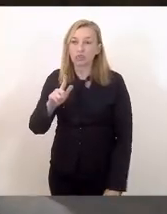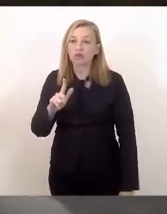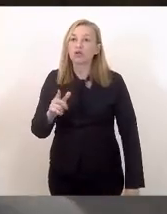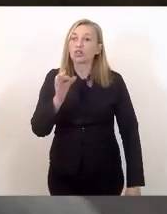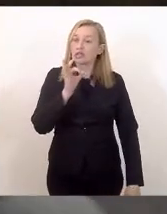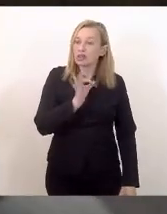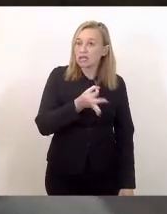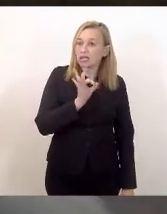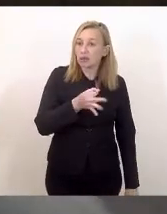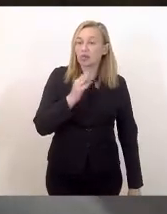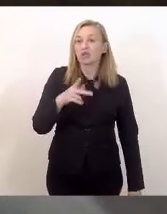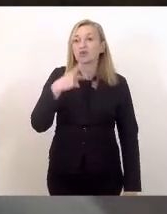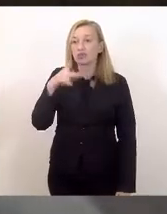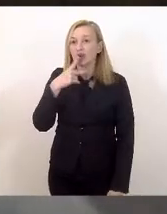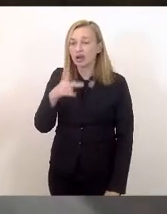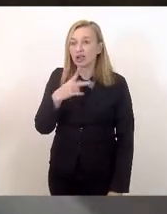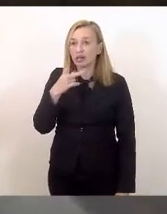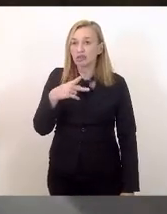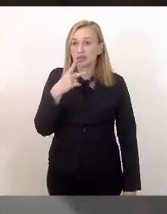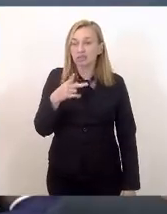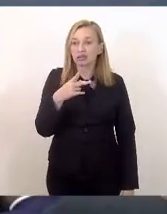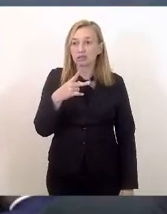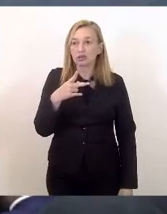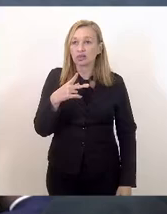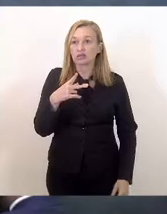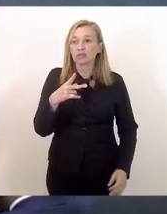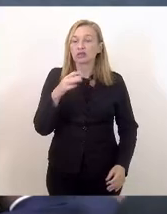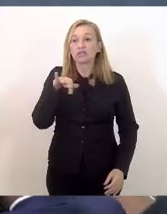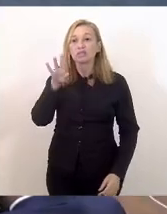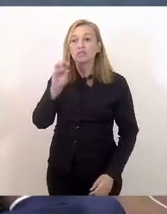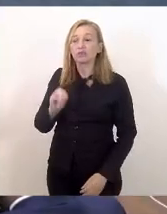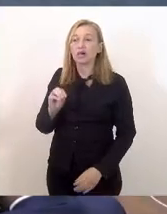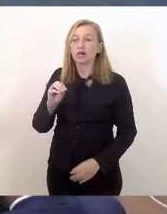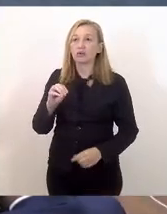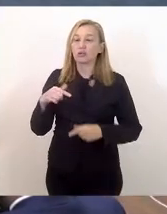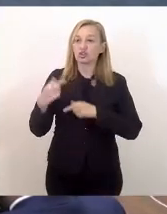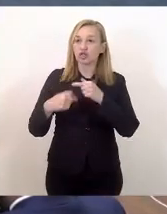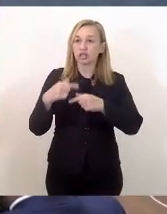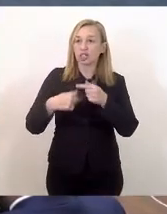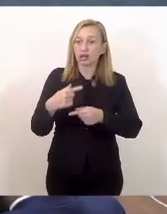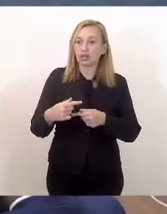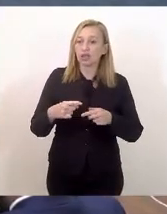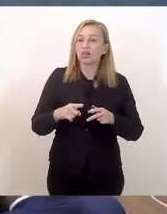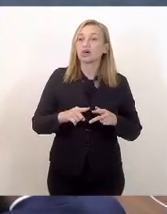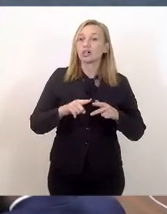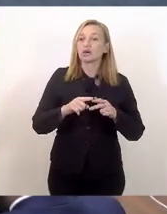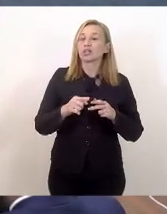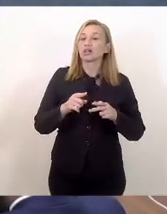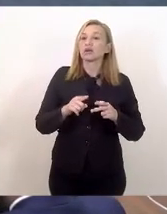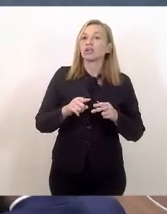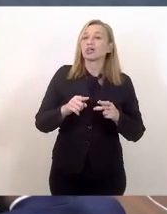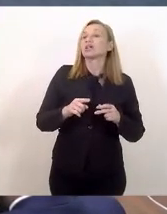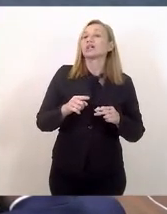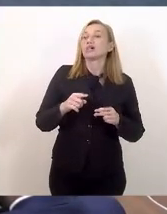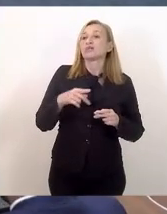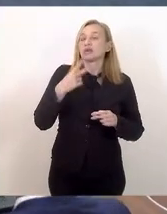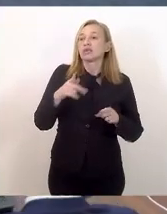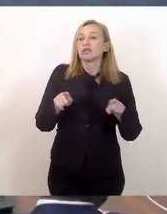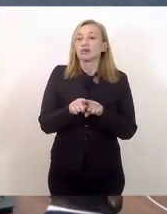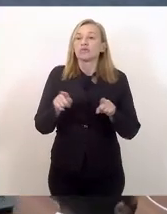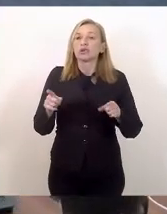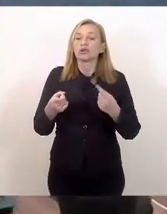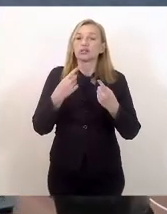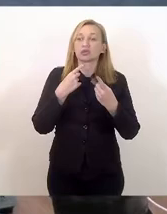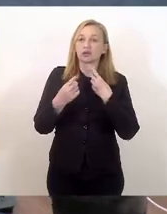justamente falando do que representa esse banco de perfis genéticos e atualizando esse debate também no que tange às